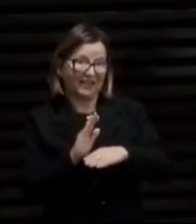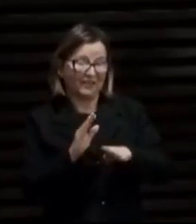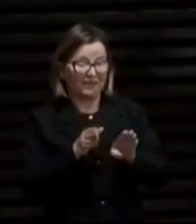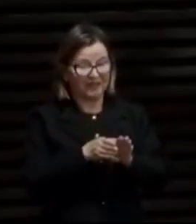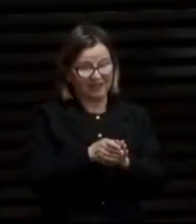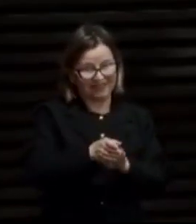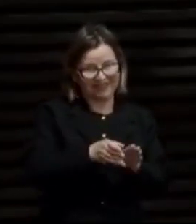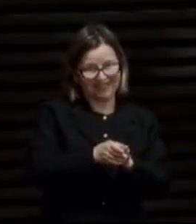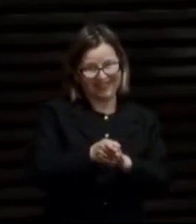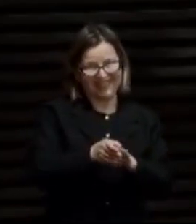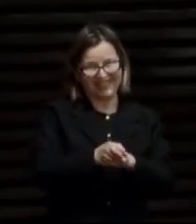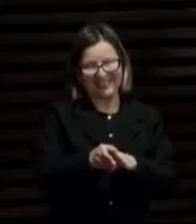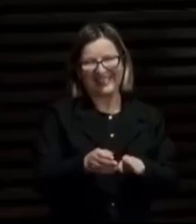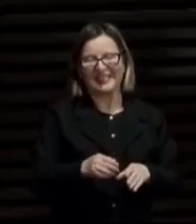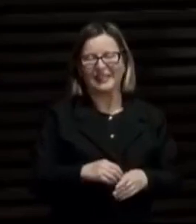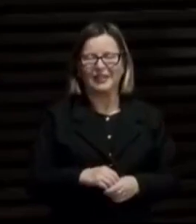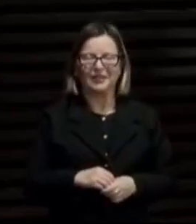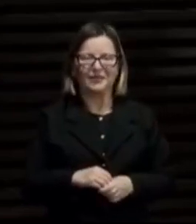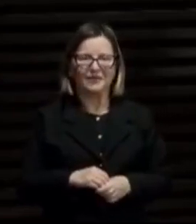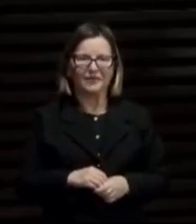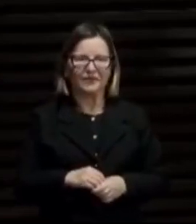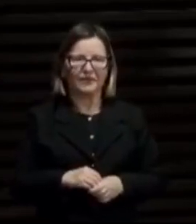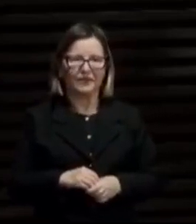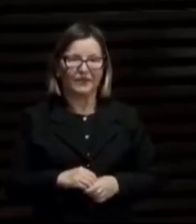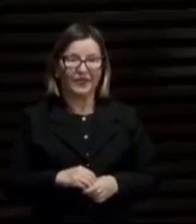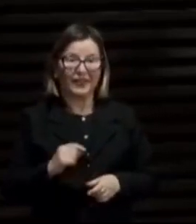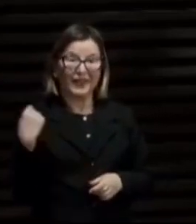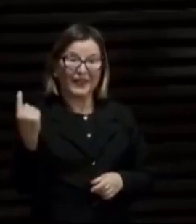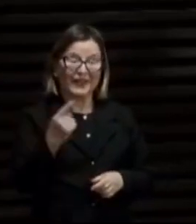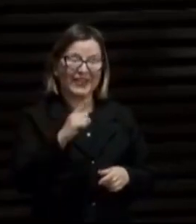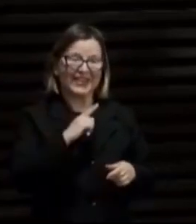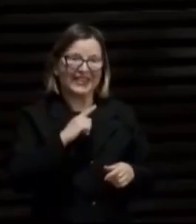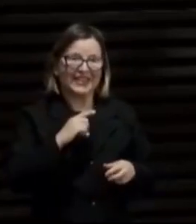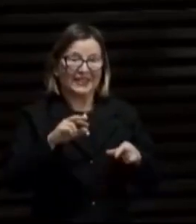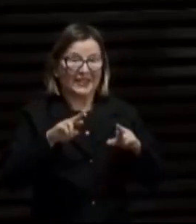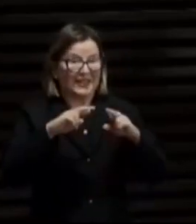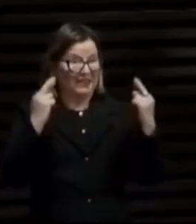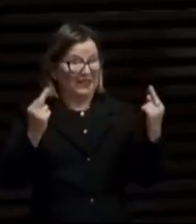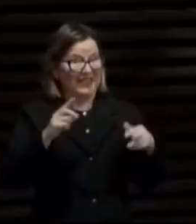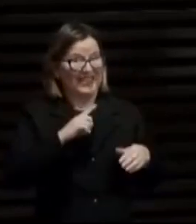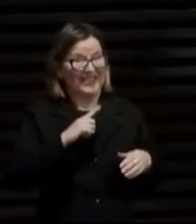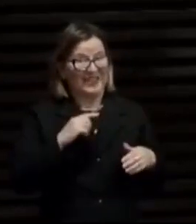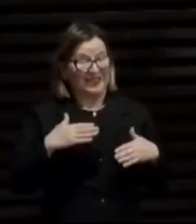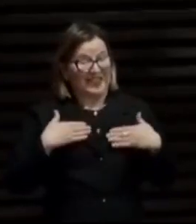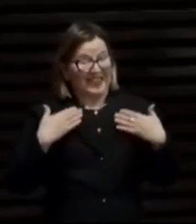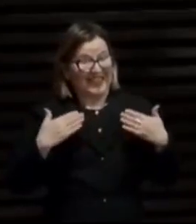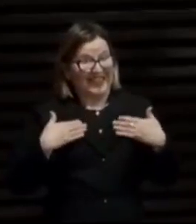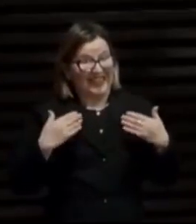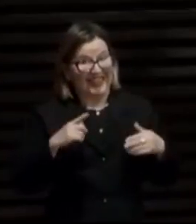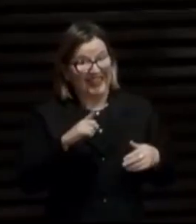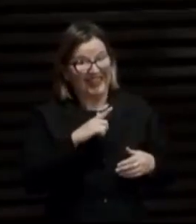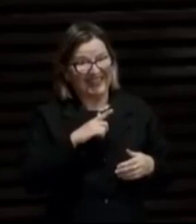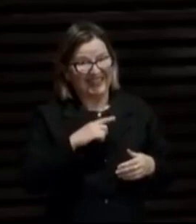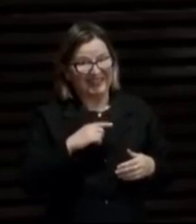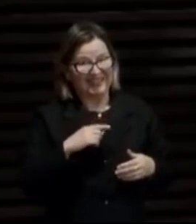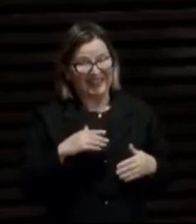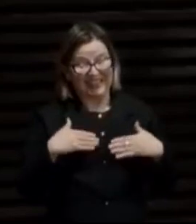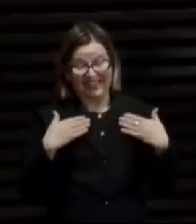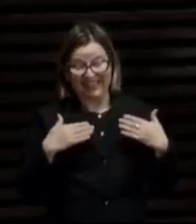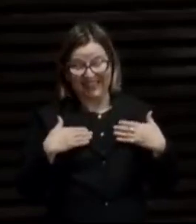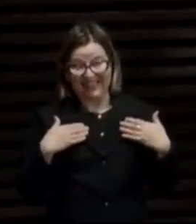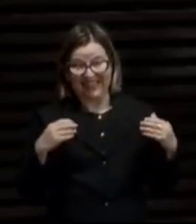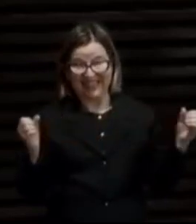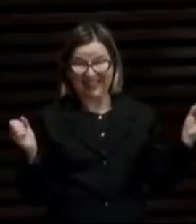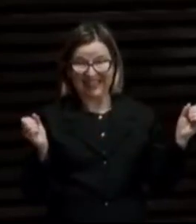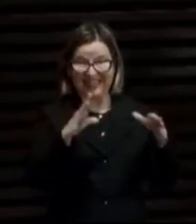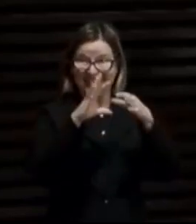cristão. Então nós temos a esperança, nós temos a alegria, nós temos esse privilégio da nova aliança de ter o